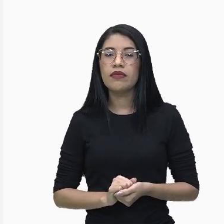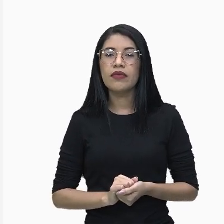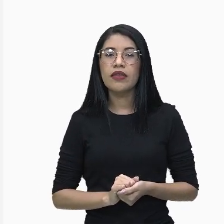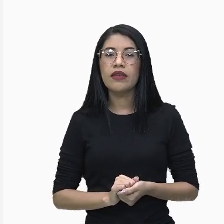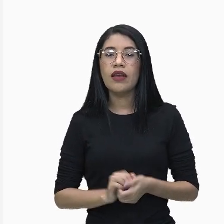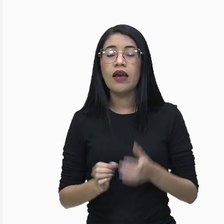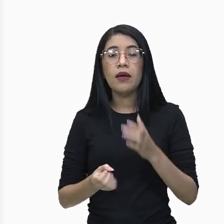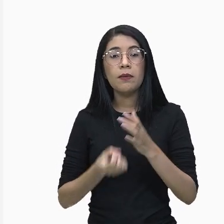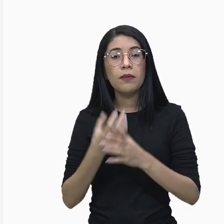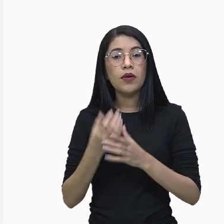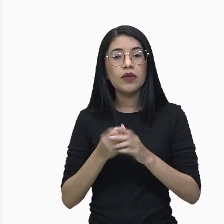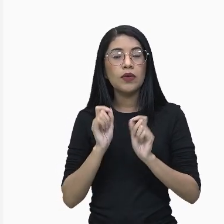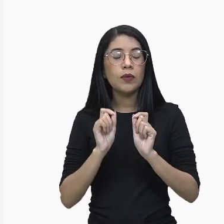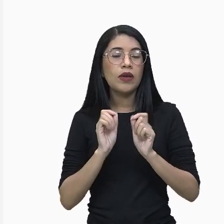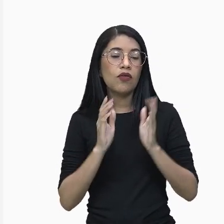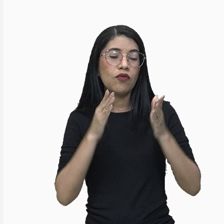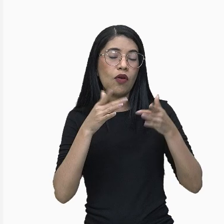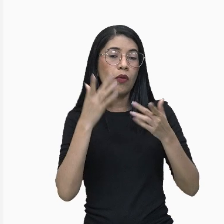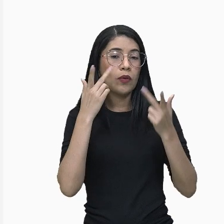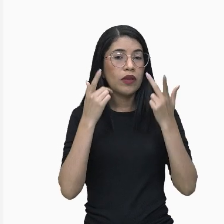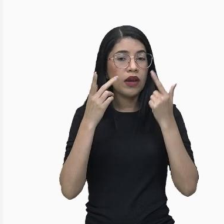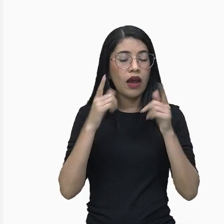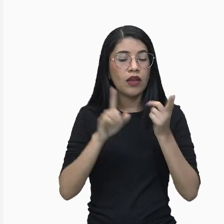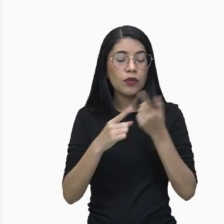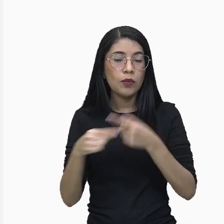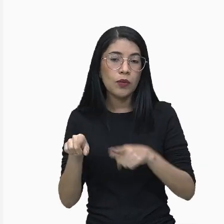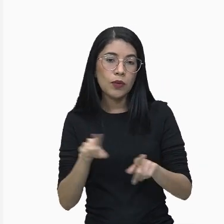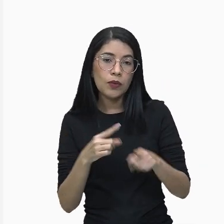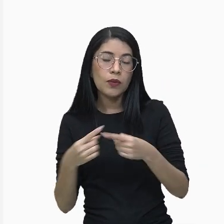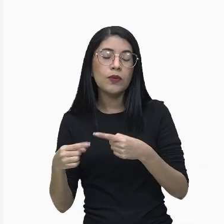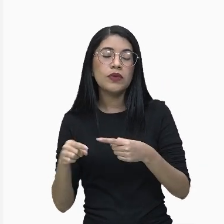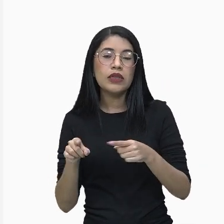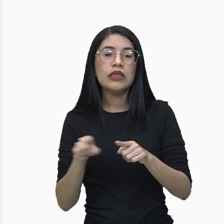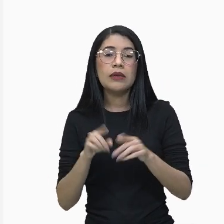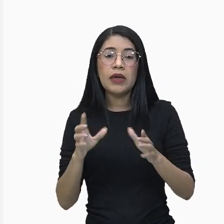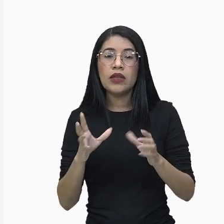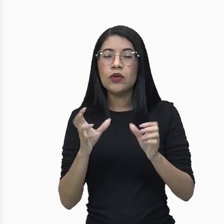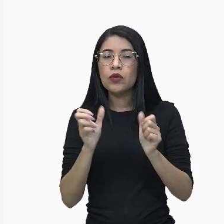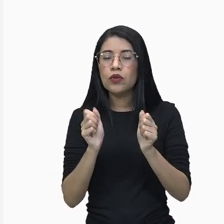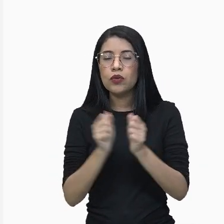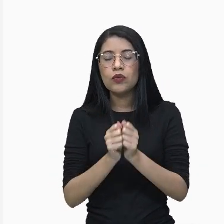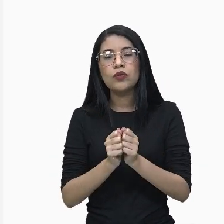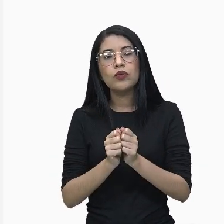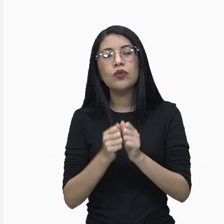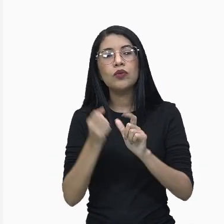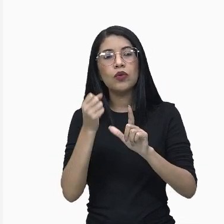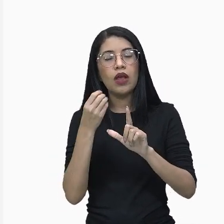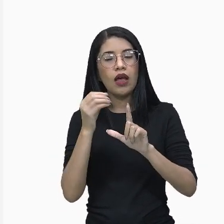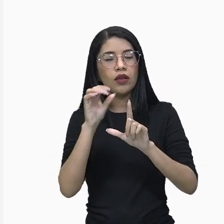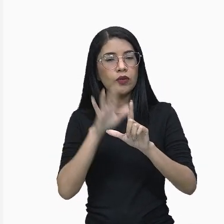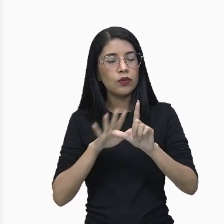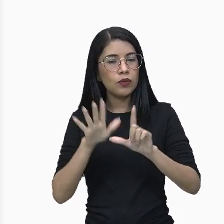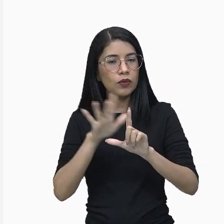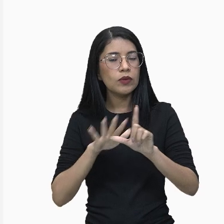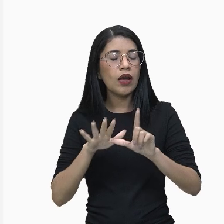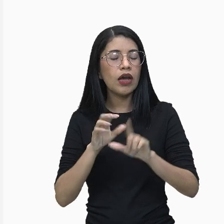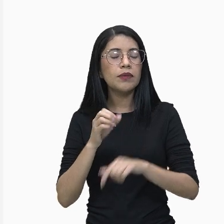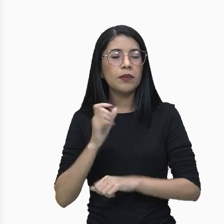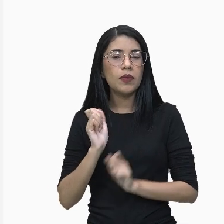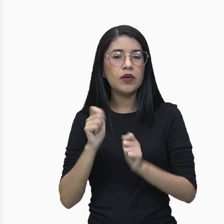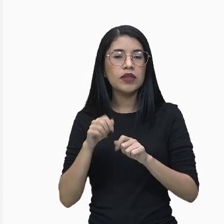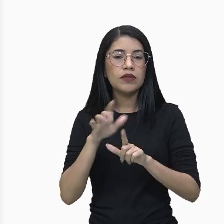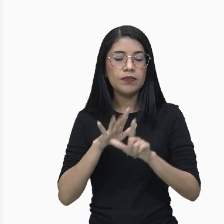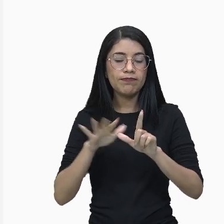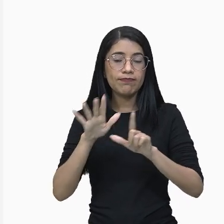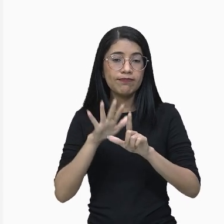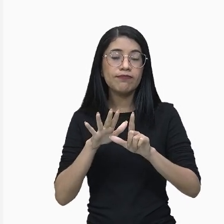para teatro ele produziu músicas também ela está reunida no site oficial dedicado ao artista então se você apontar a